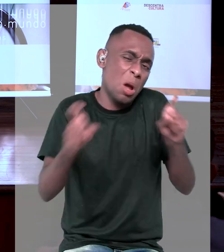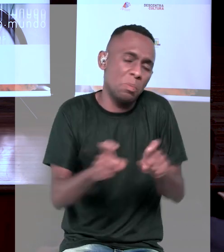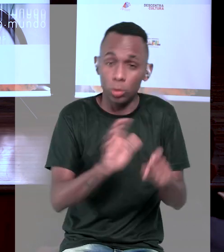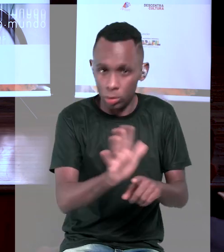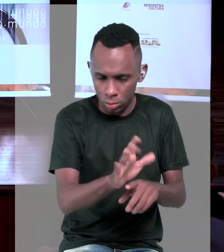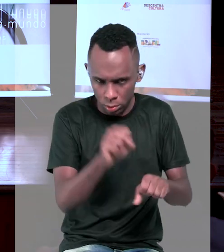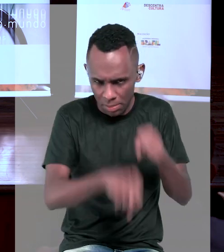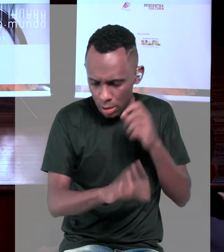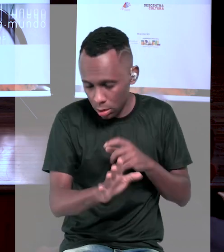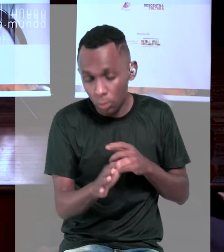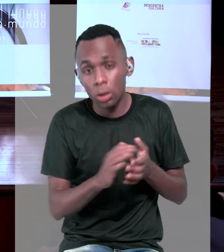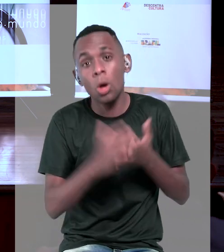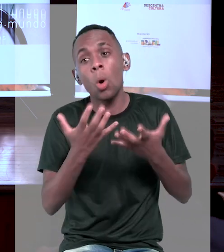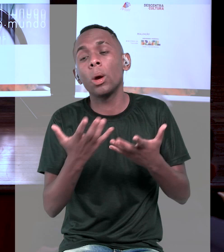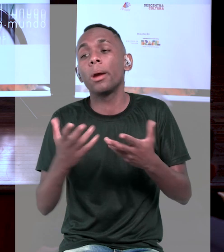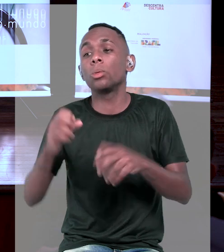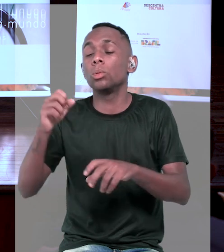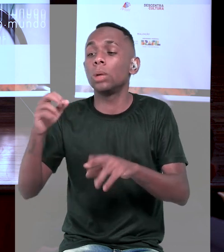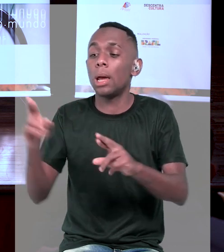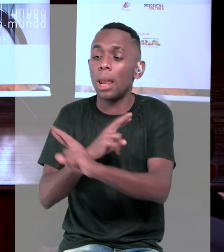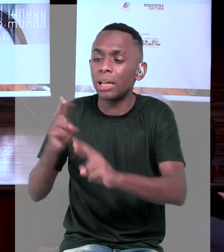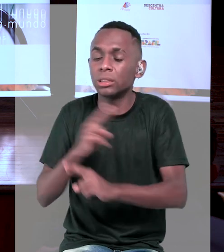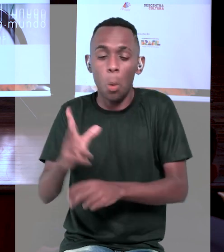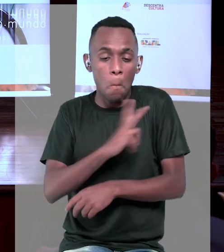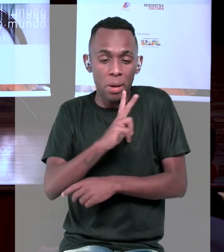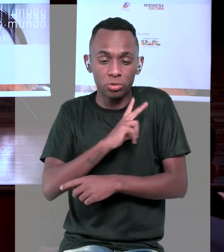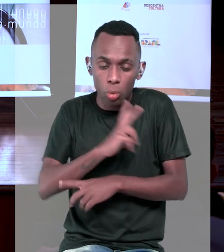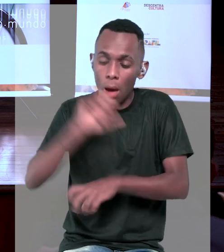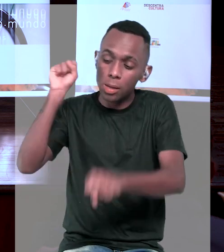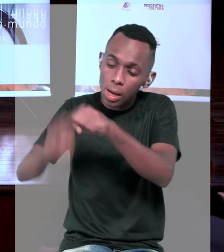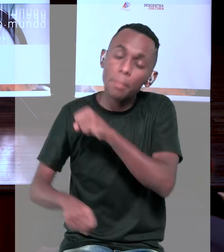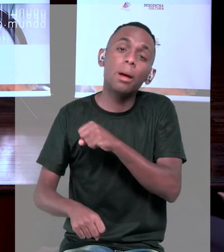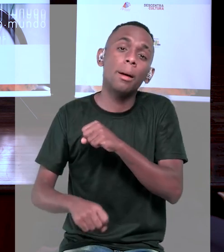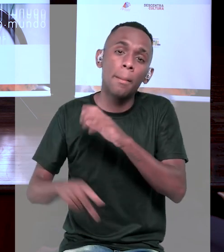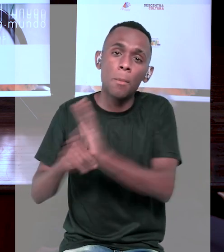as relações de propriedade que cercam a tecnologia.